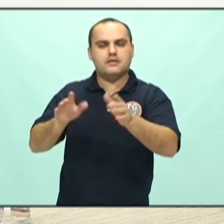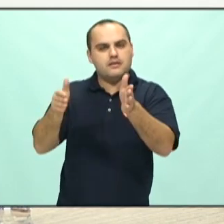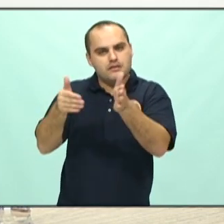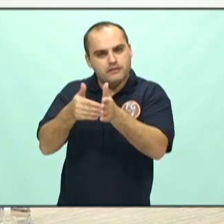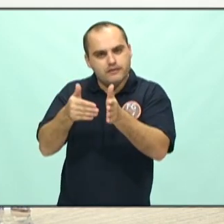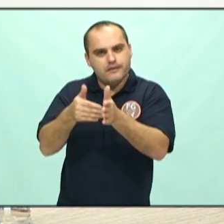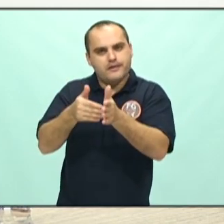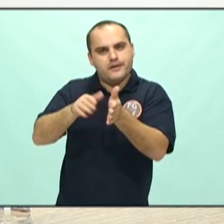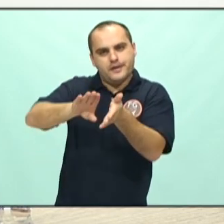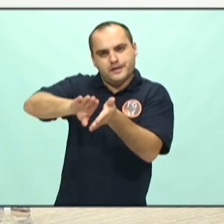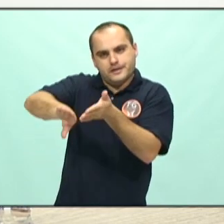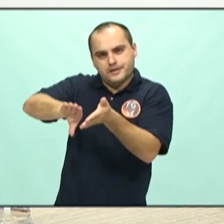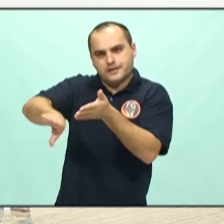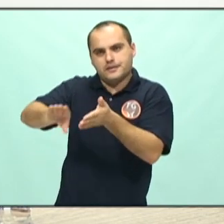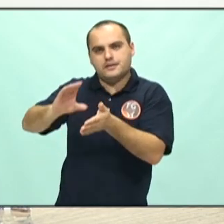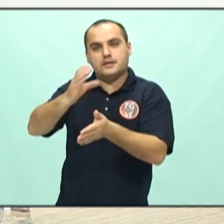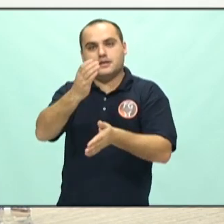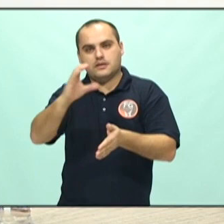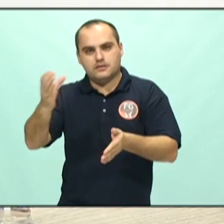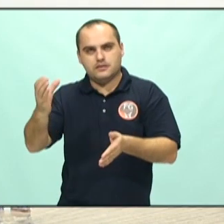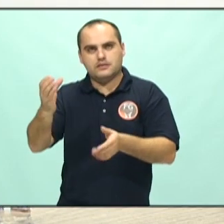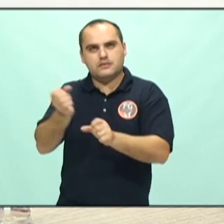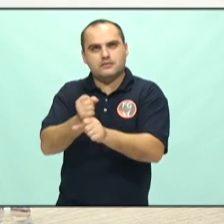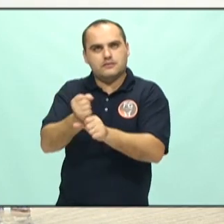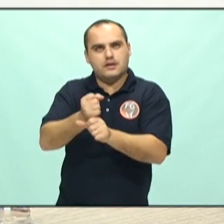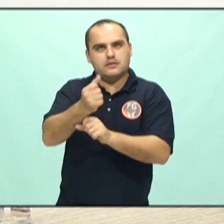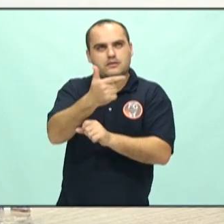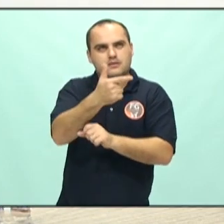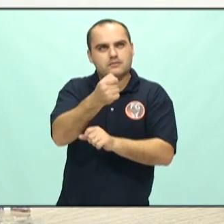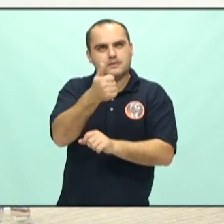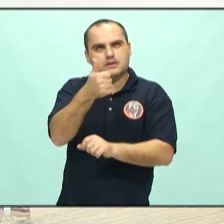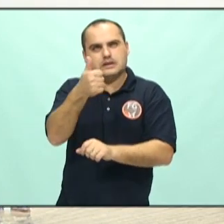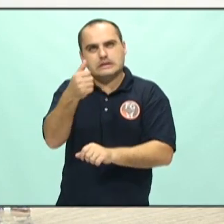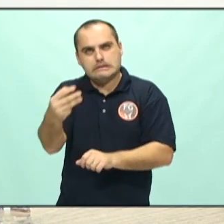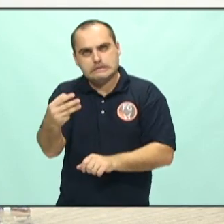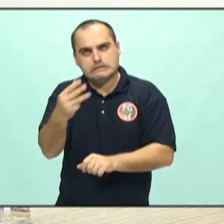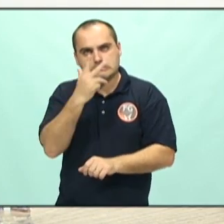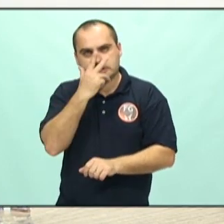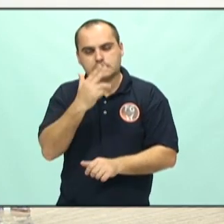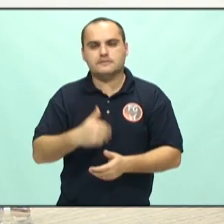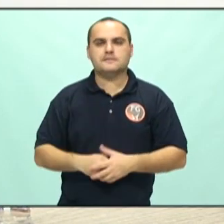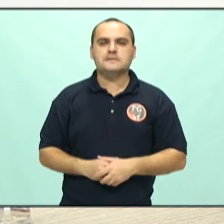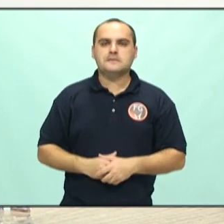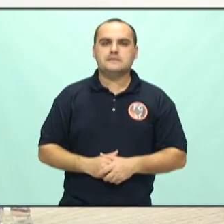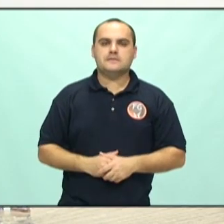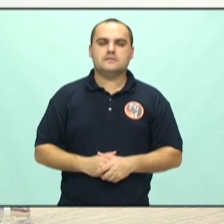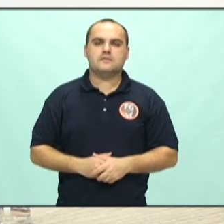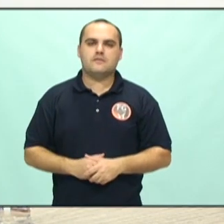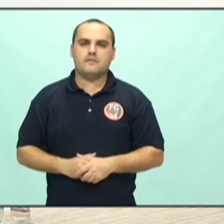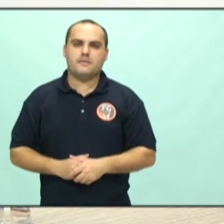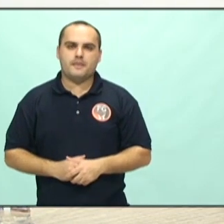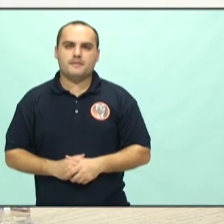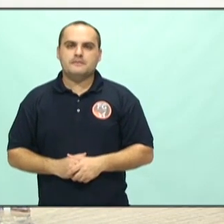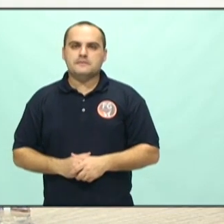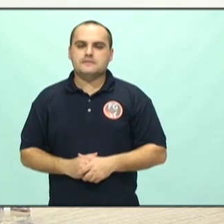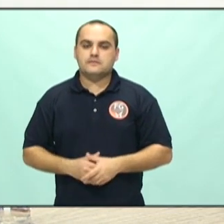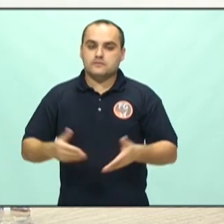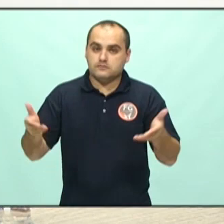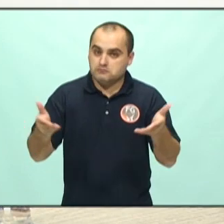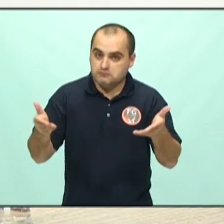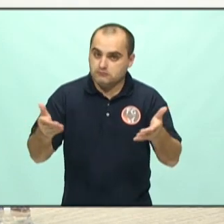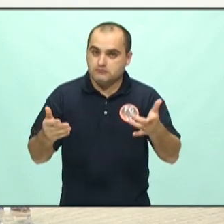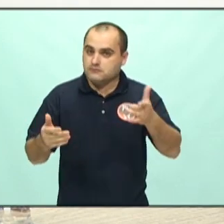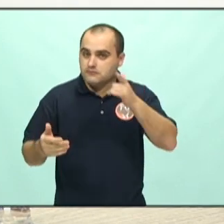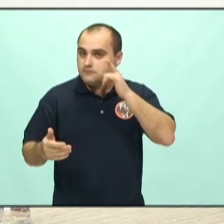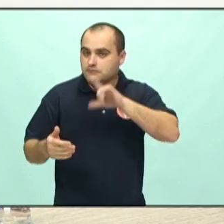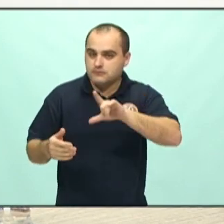saiu da base do sindicato foi Camboriú em 2013, se eu não me engano. Então, hoje não teríamos mais condições,